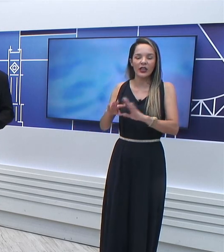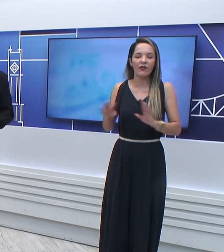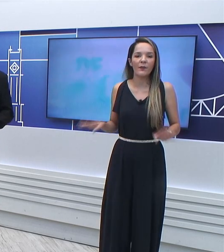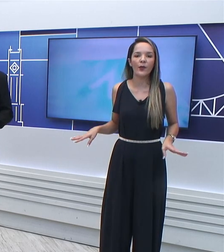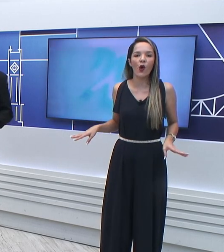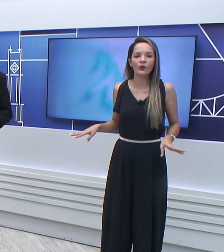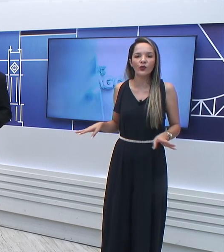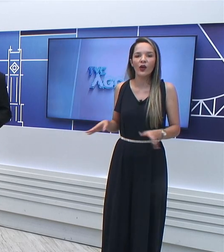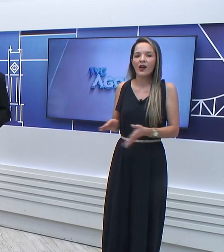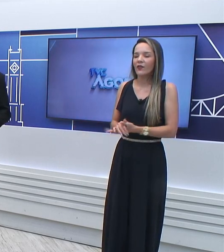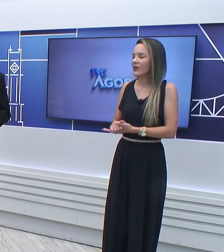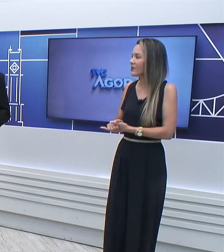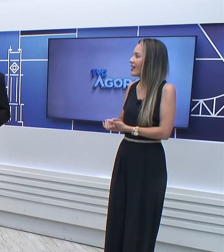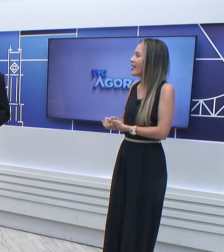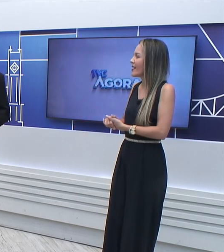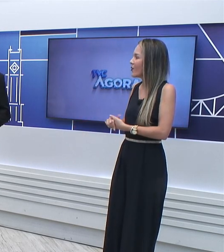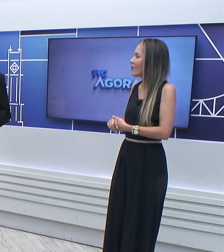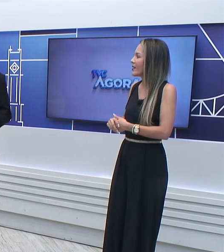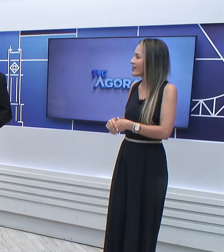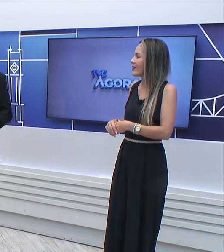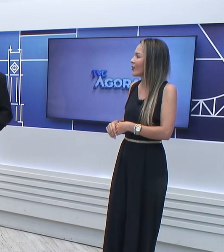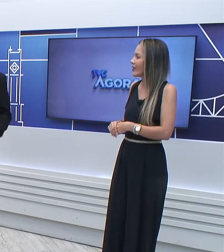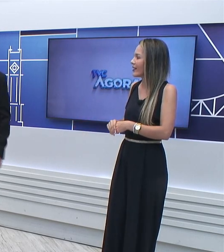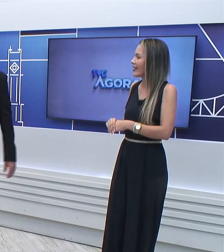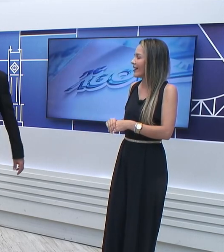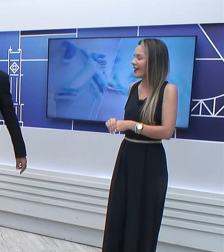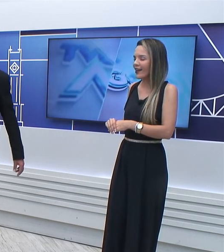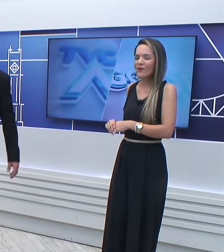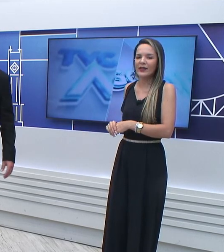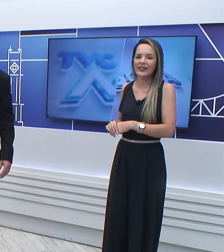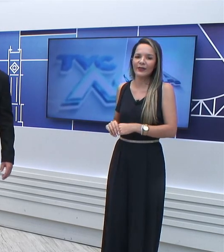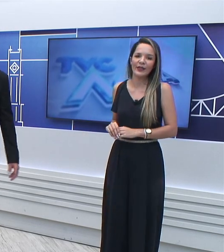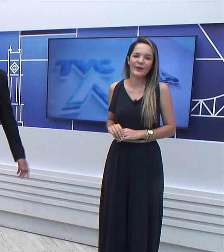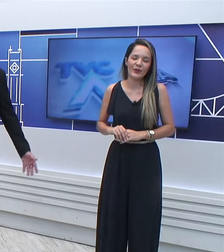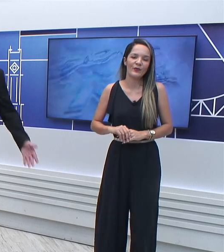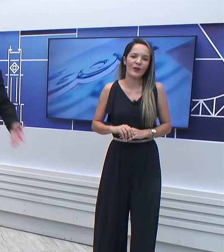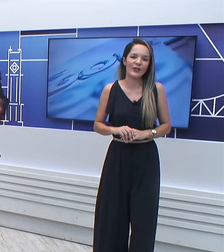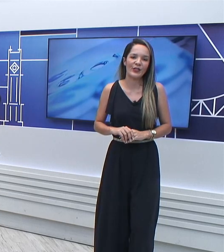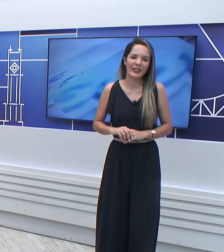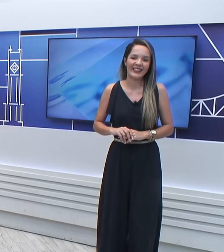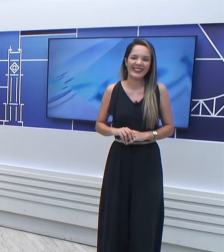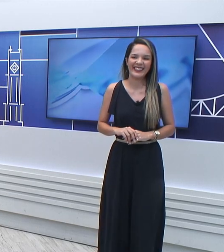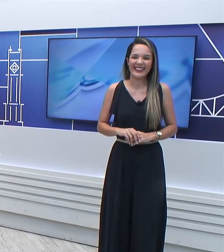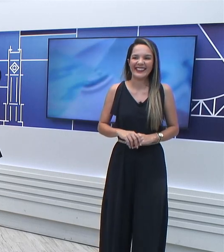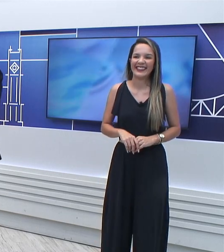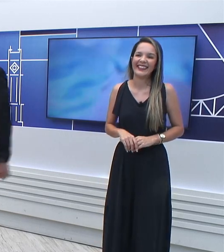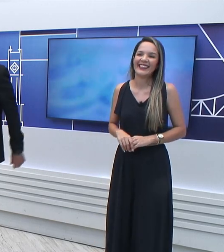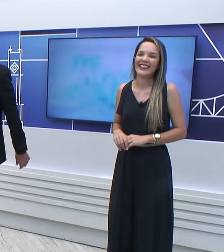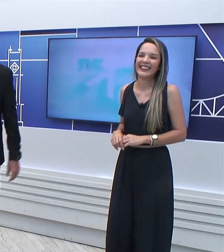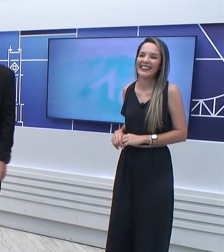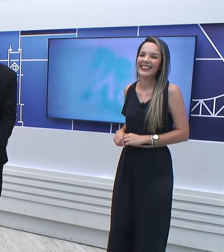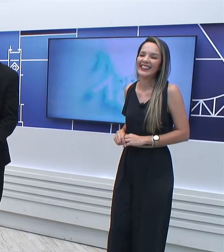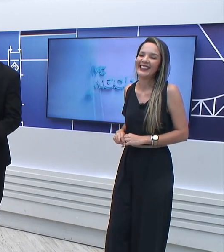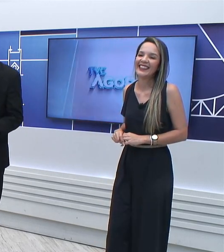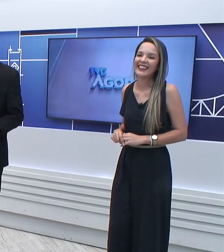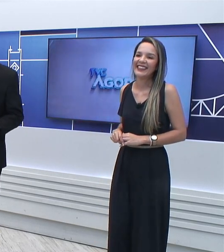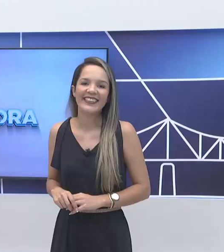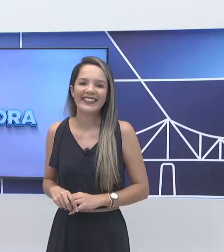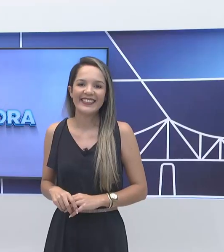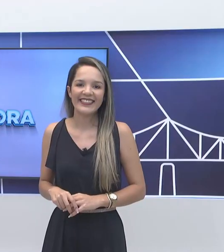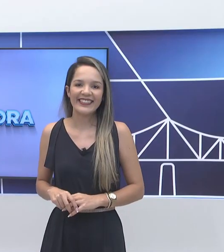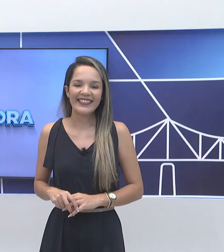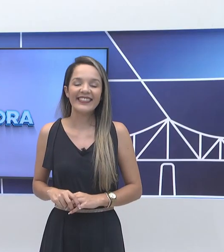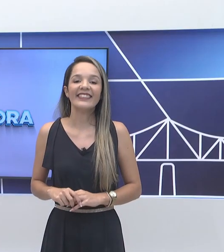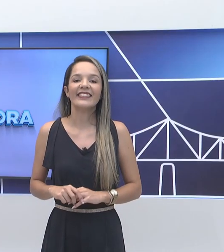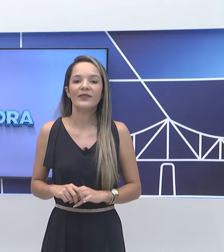Israel já tava pronto. De preto. É uma sintonia. É uma sintonia. Voltamos para a câmera 2. Olha,